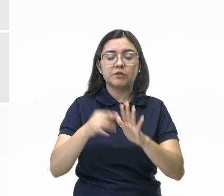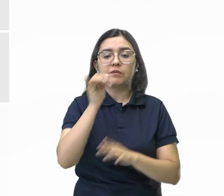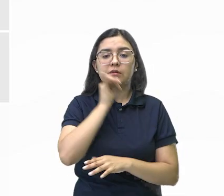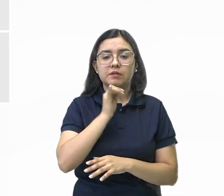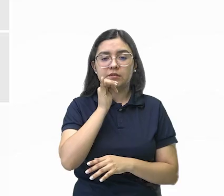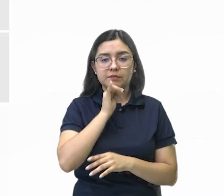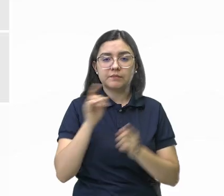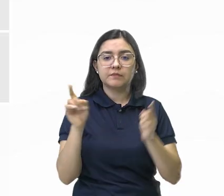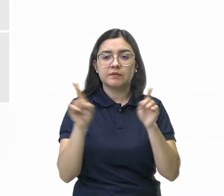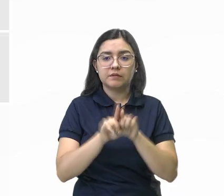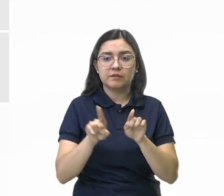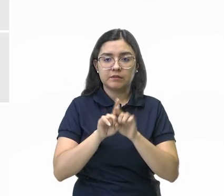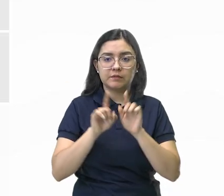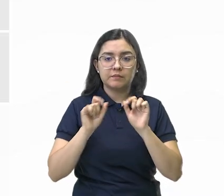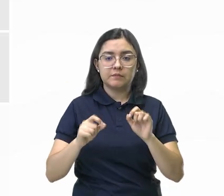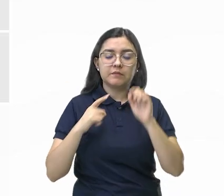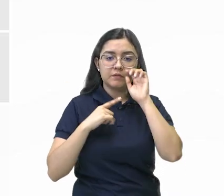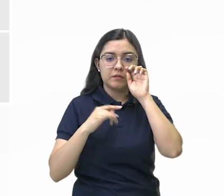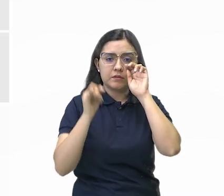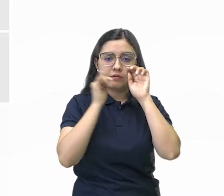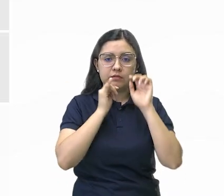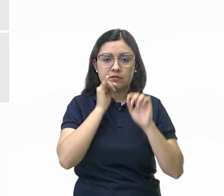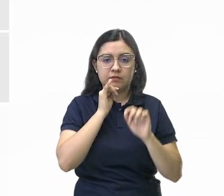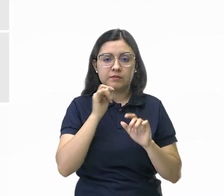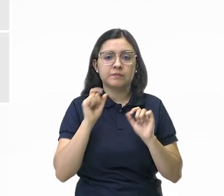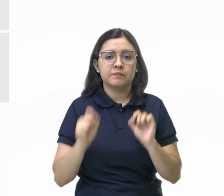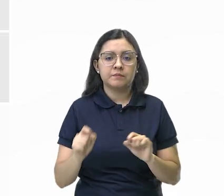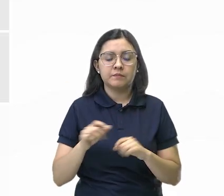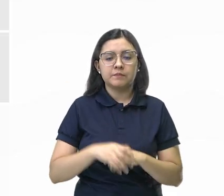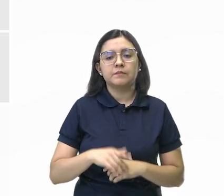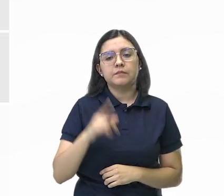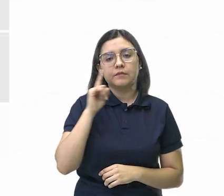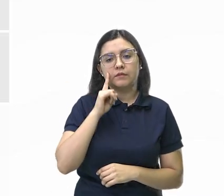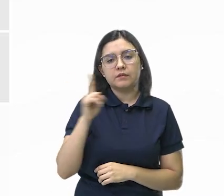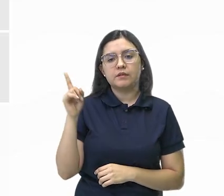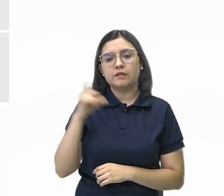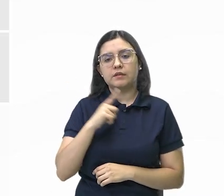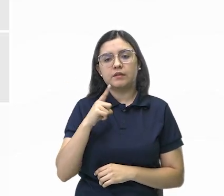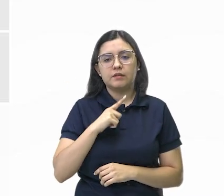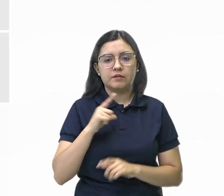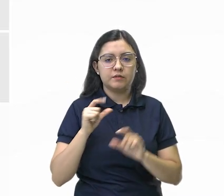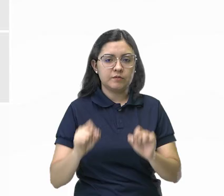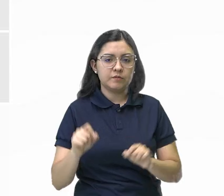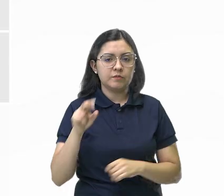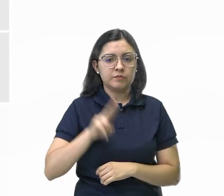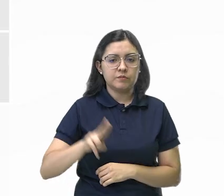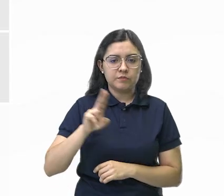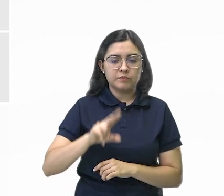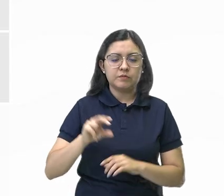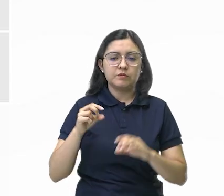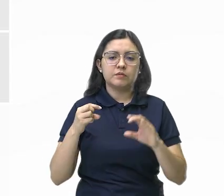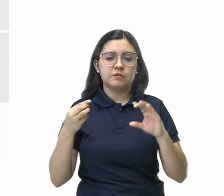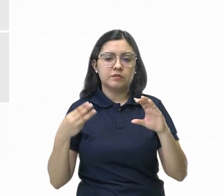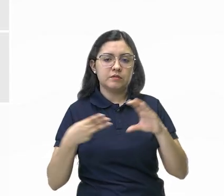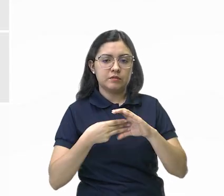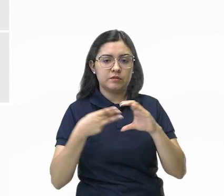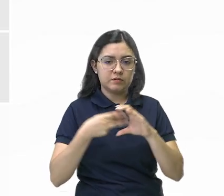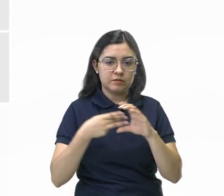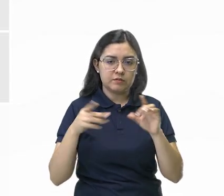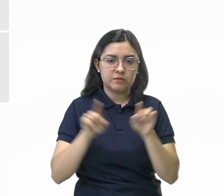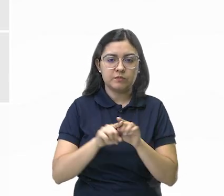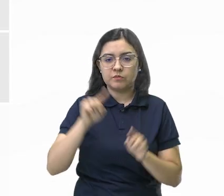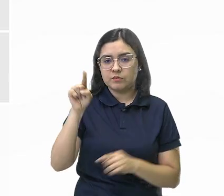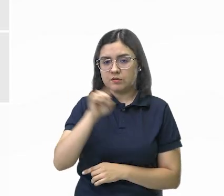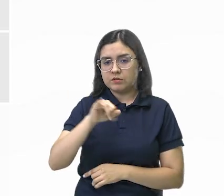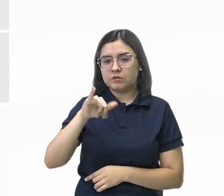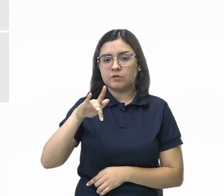e como exemplo prático, nas totipotentes nós temos aí o uso das células a partir da extração do